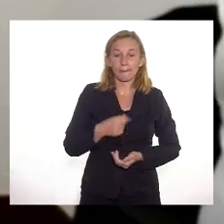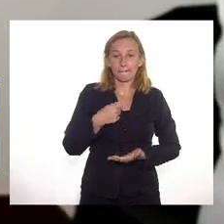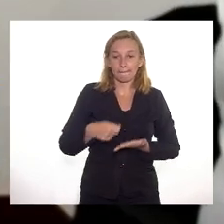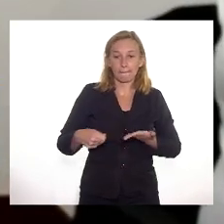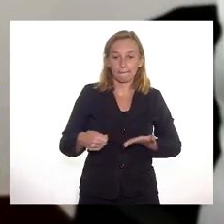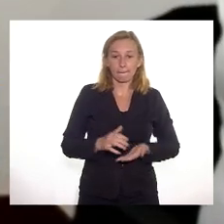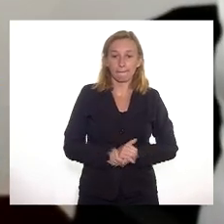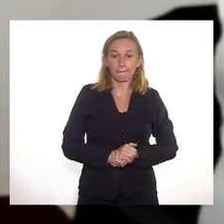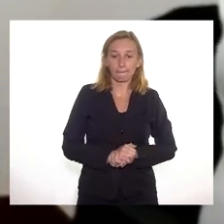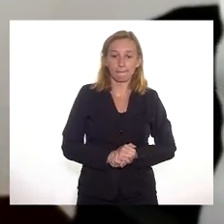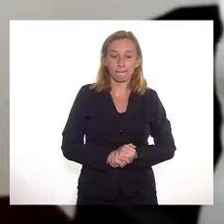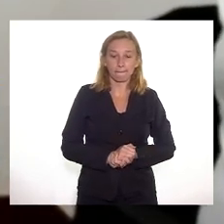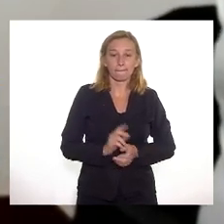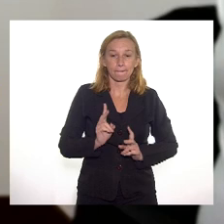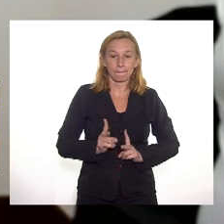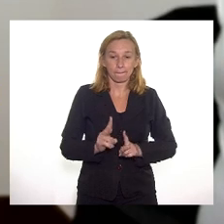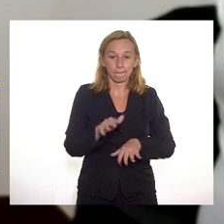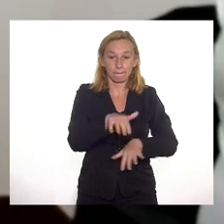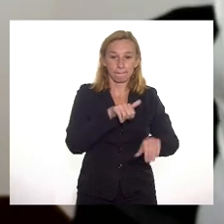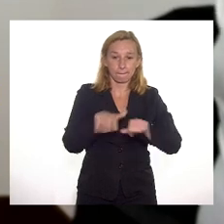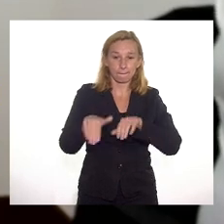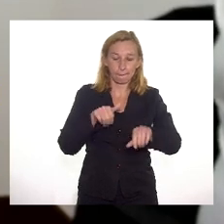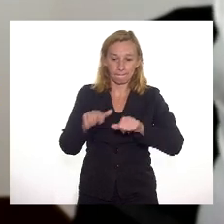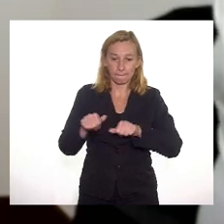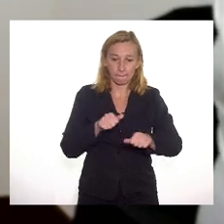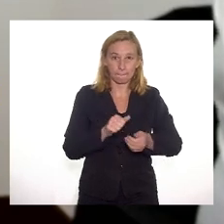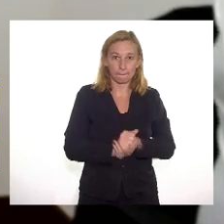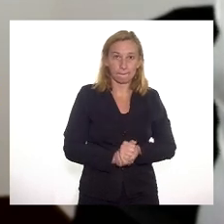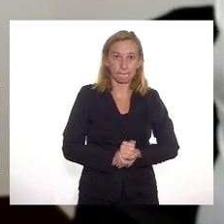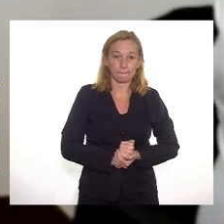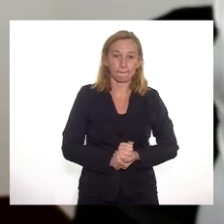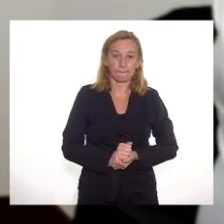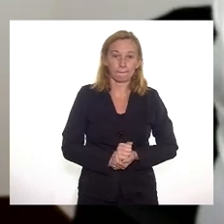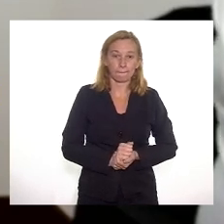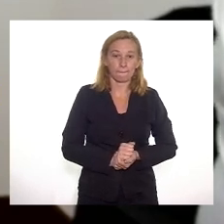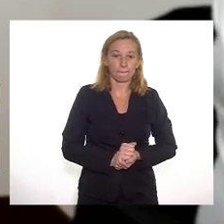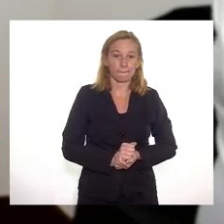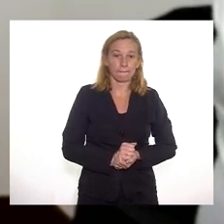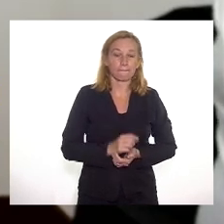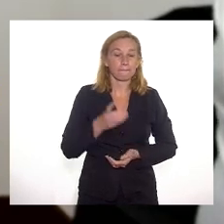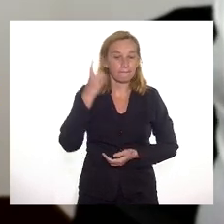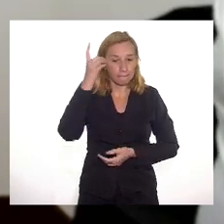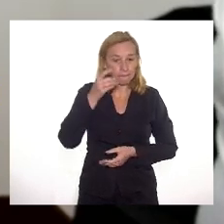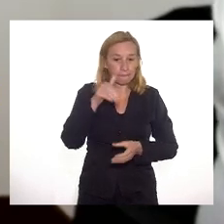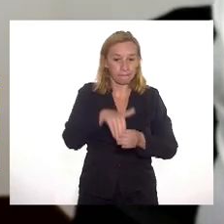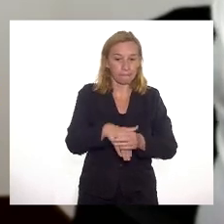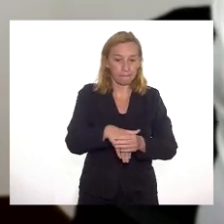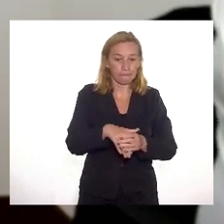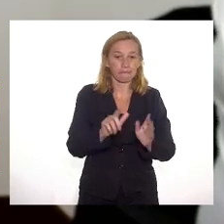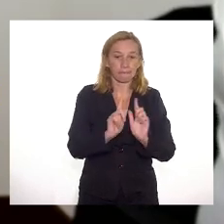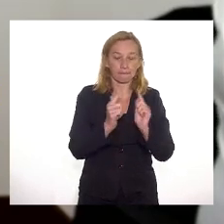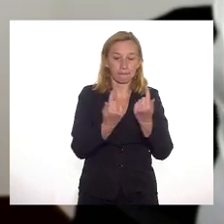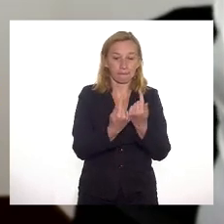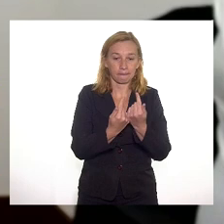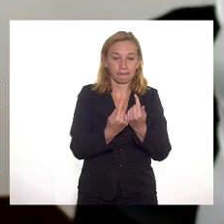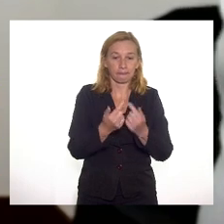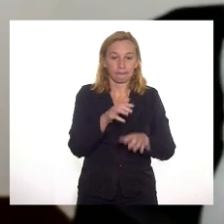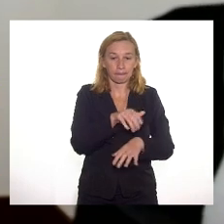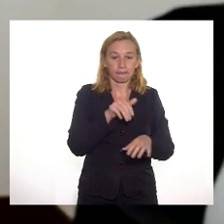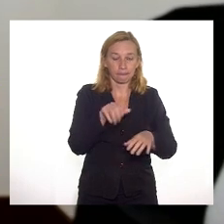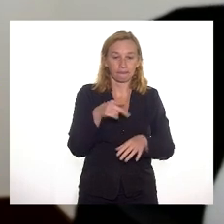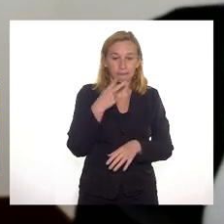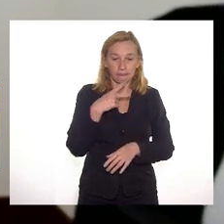dar sequência à chamada aqui. Vou reiterar os parlamentares que já votaram no grupo, mas vou chamar para dar oportunidade aqui de